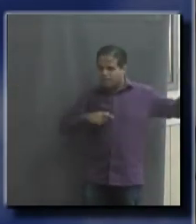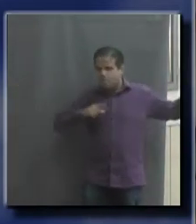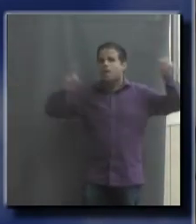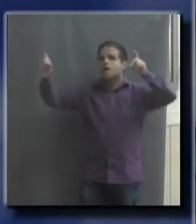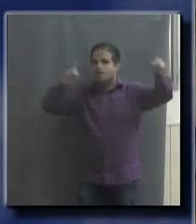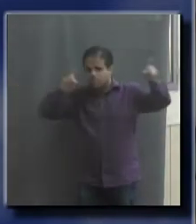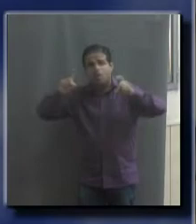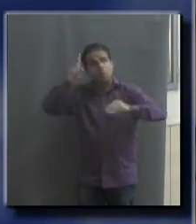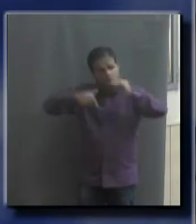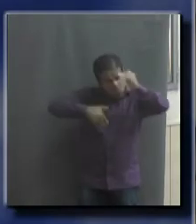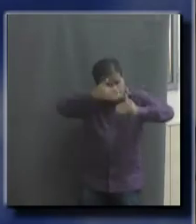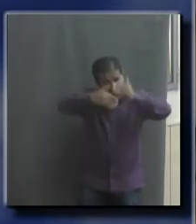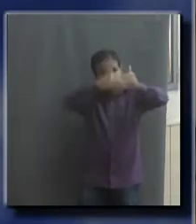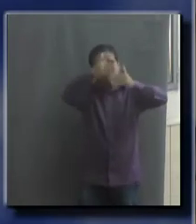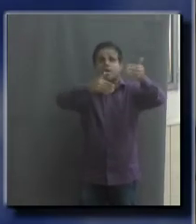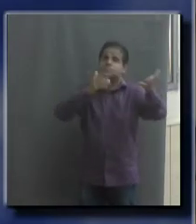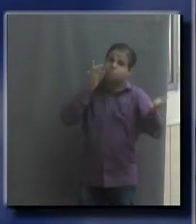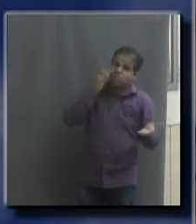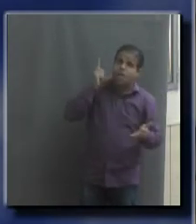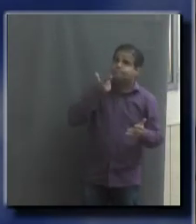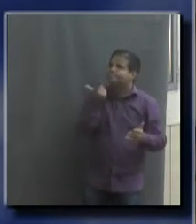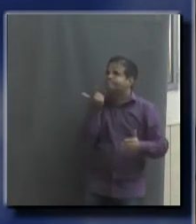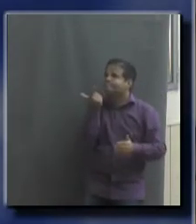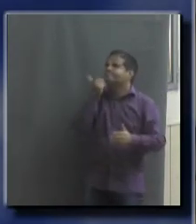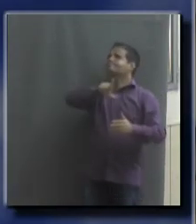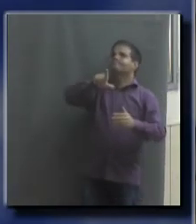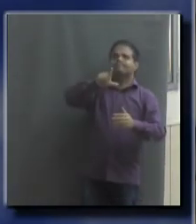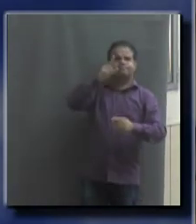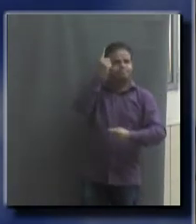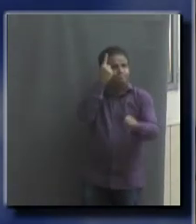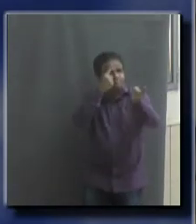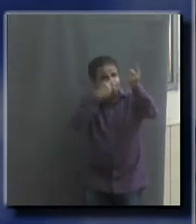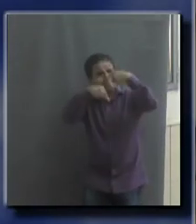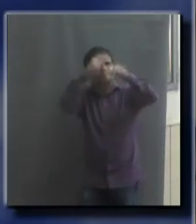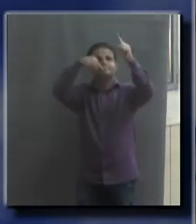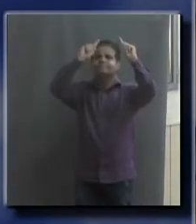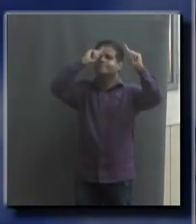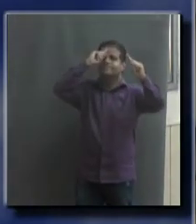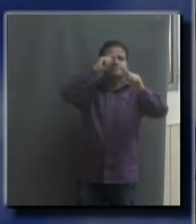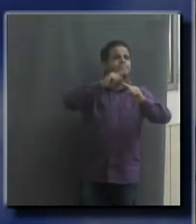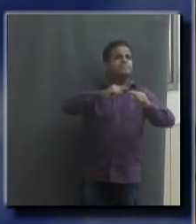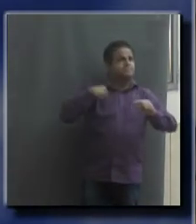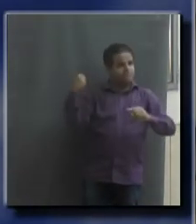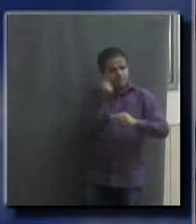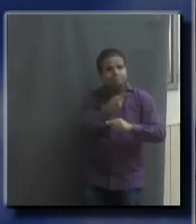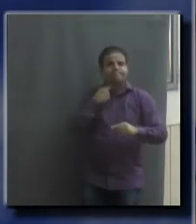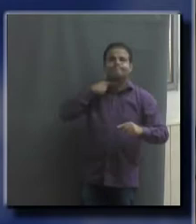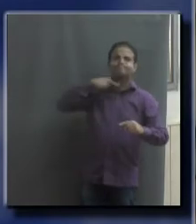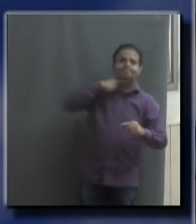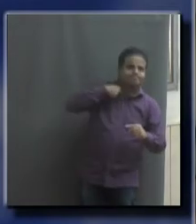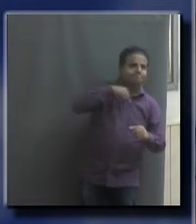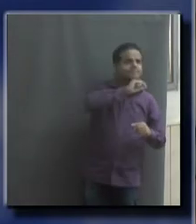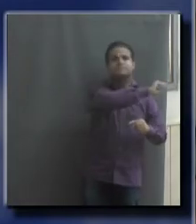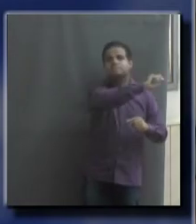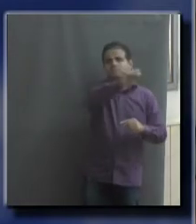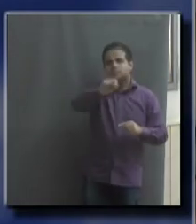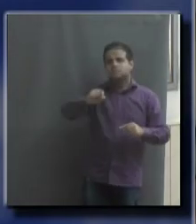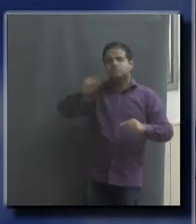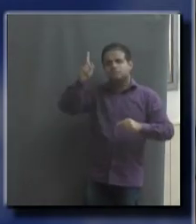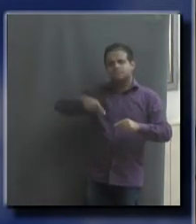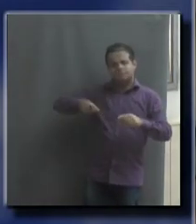Então, esse é um processo que acho que alcançou, né, esse nosso desejo de